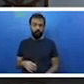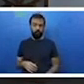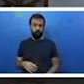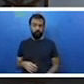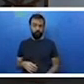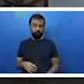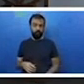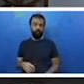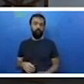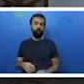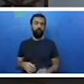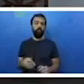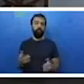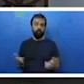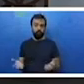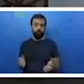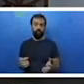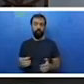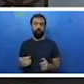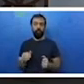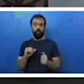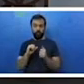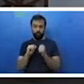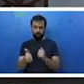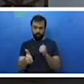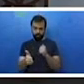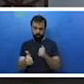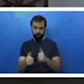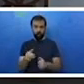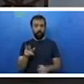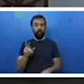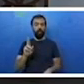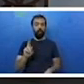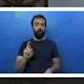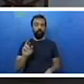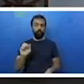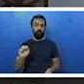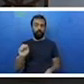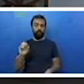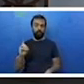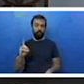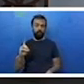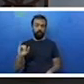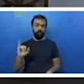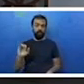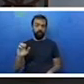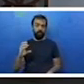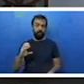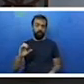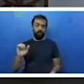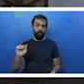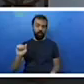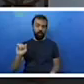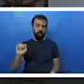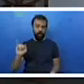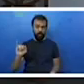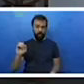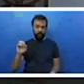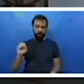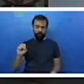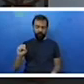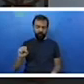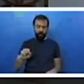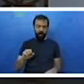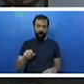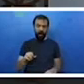se caracterizem como esportes radicais ou esportes de aventura. Vou dar algum exemplo para vocês de alguns esportes que são caracterizados como esportes de aventura.